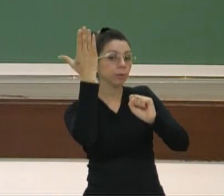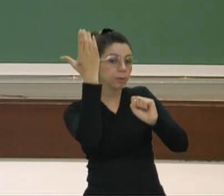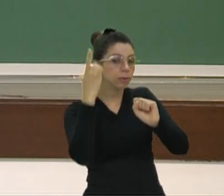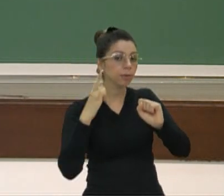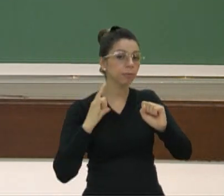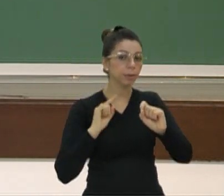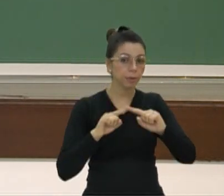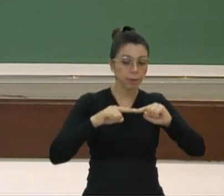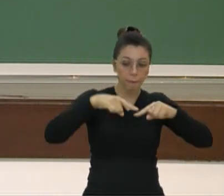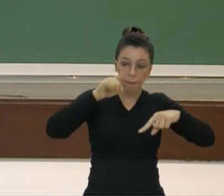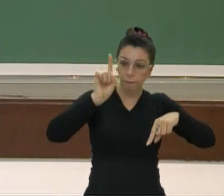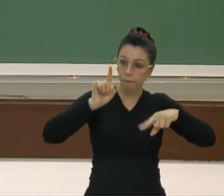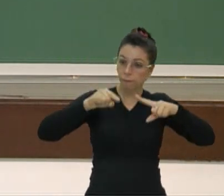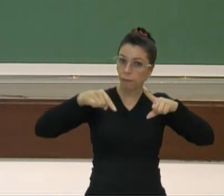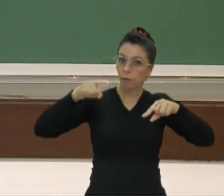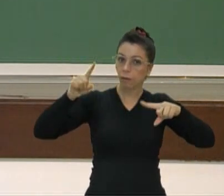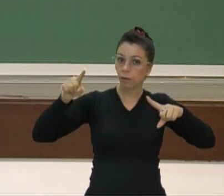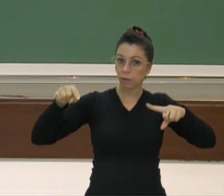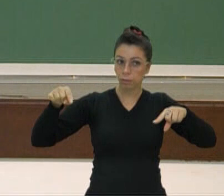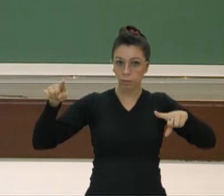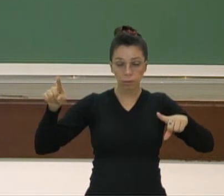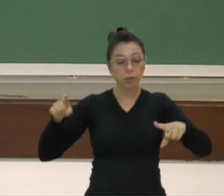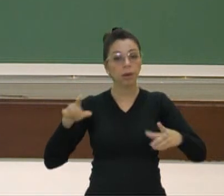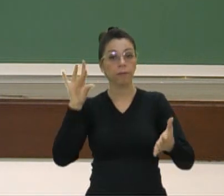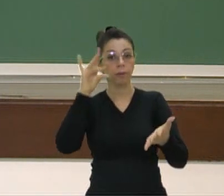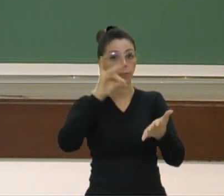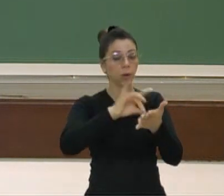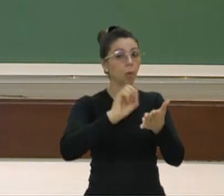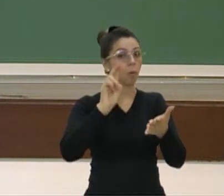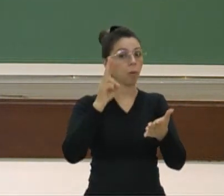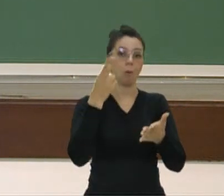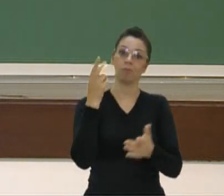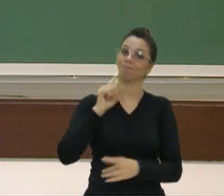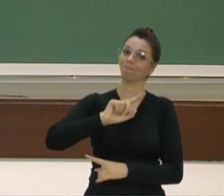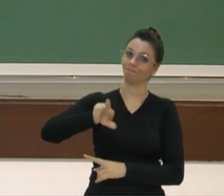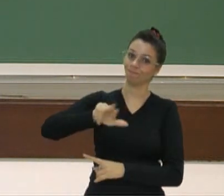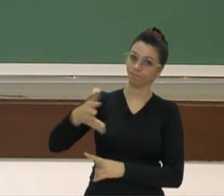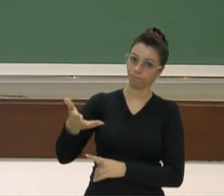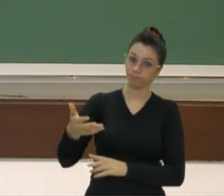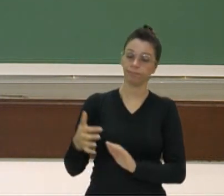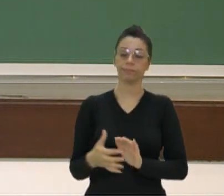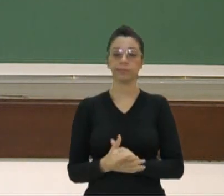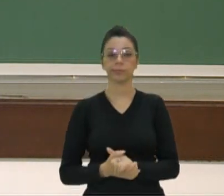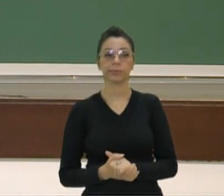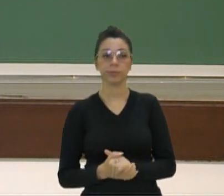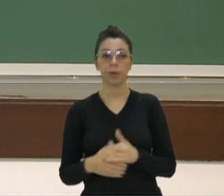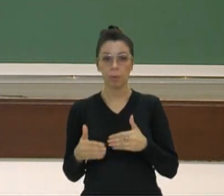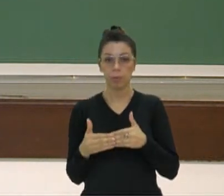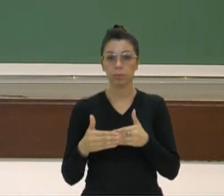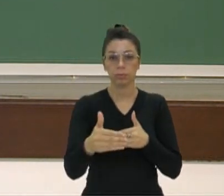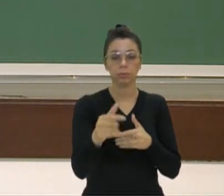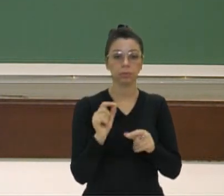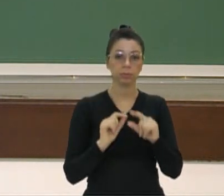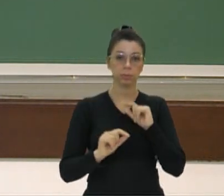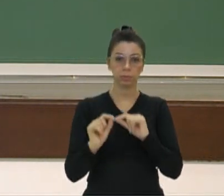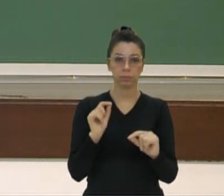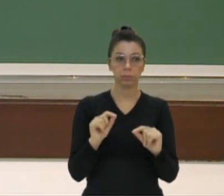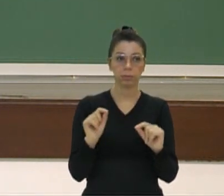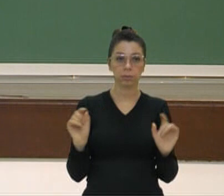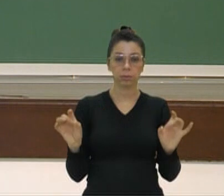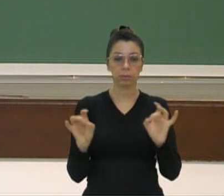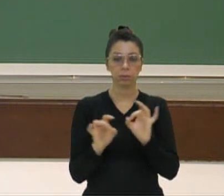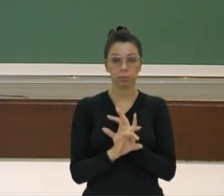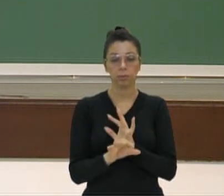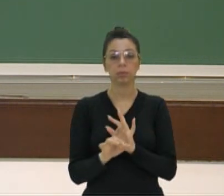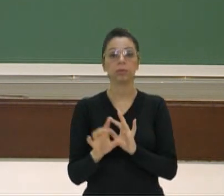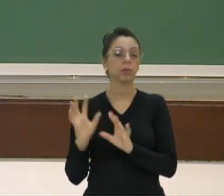com que isso se concretize ou não. Indo adiante e falando de uma maneira um pouquinho mais localizada, a gente vai fechar o nosso